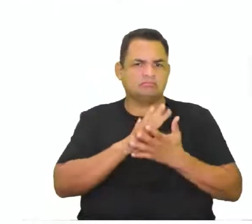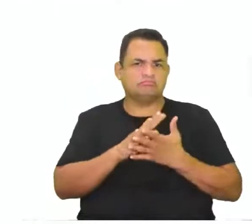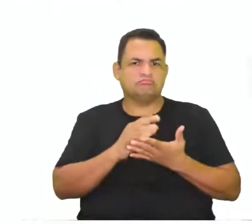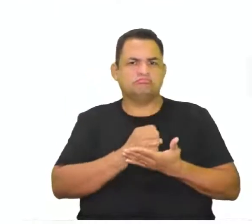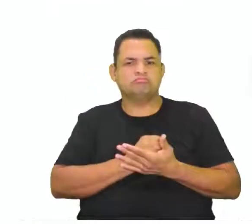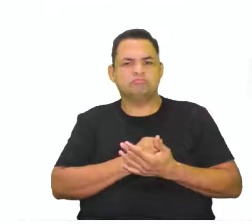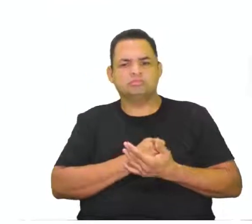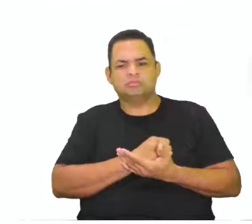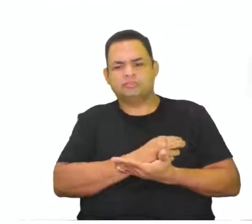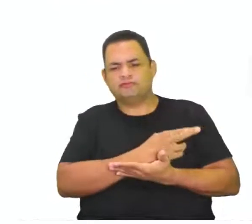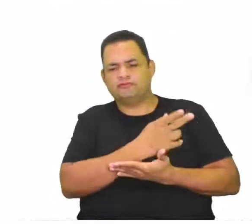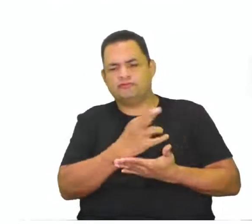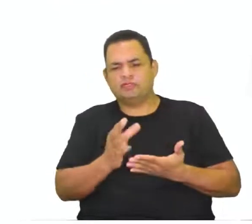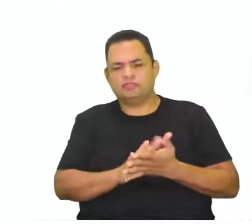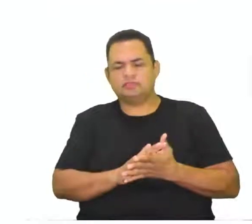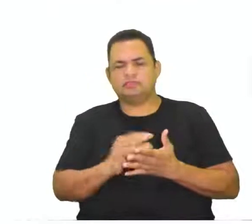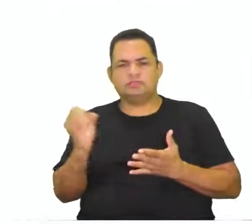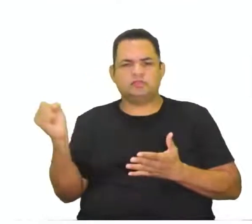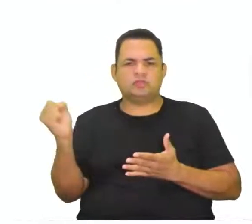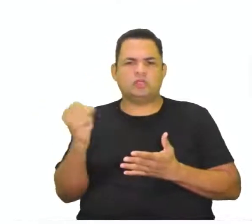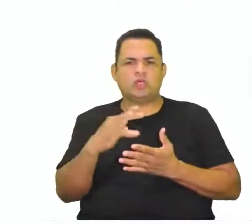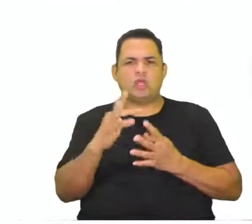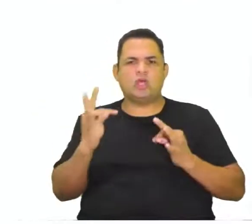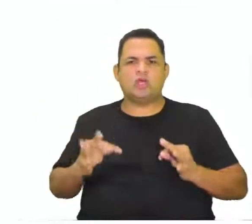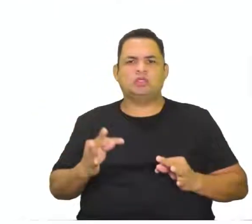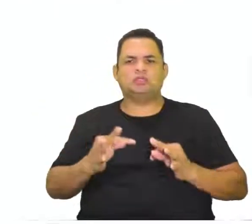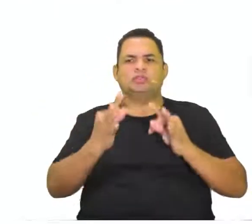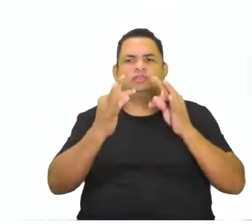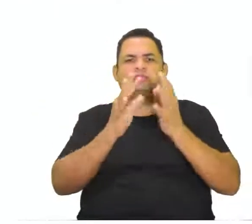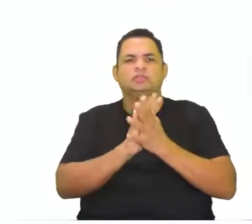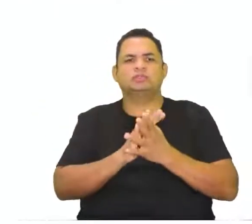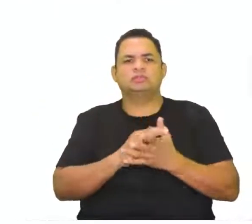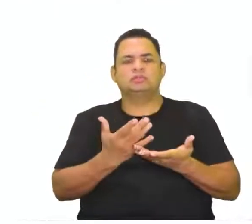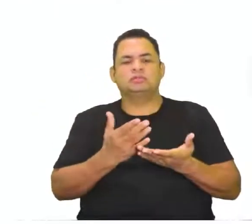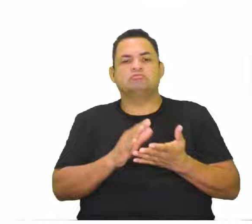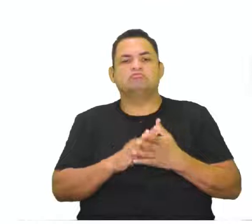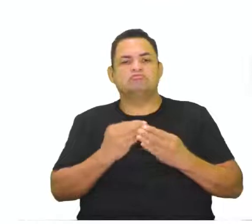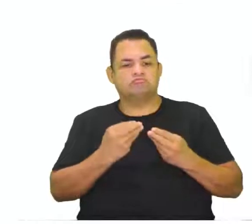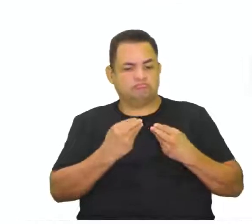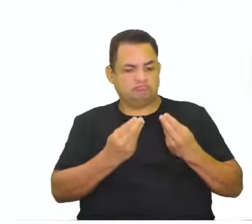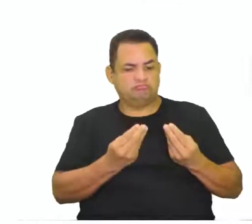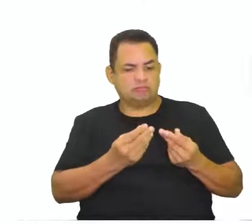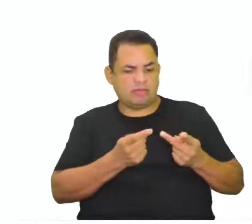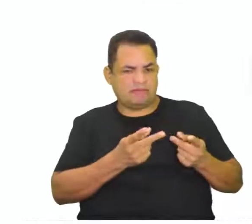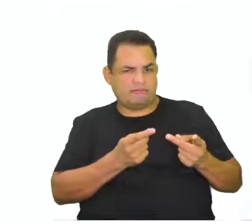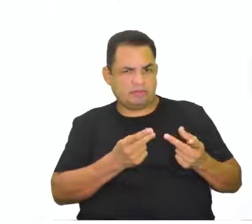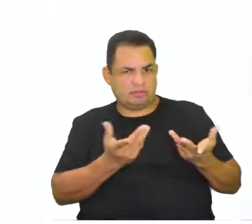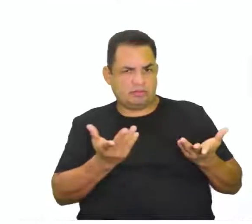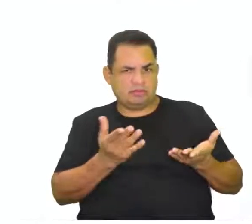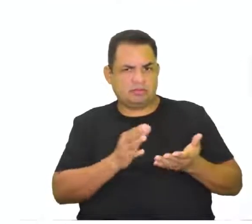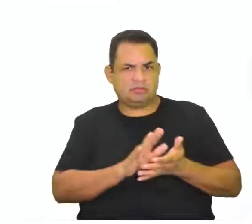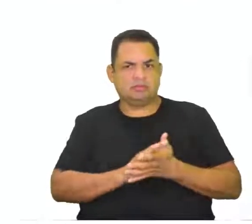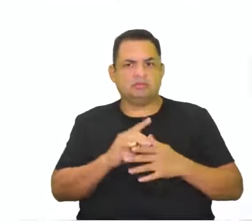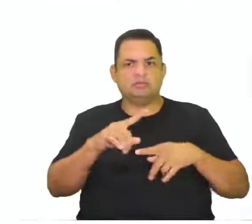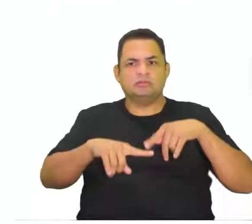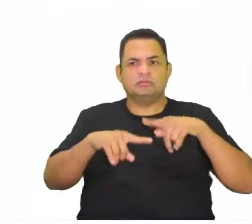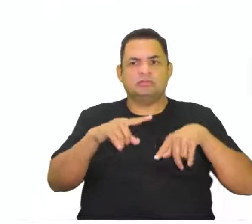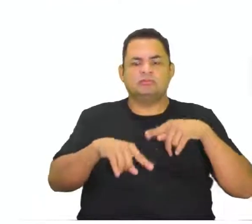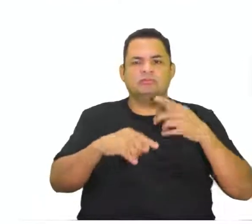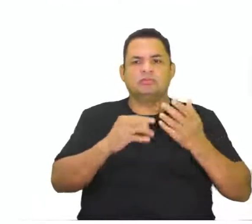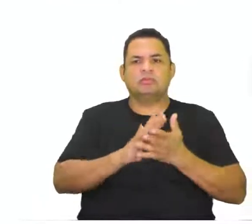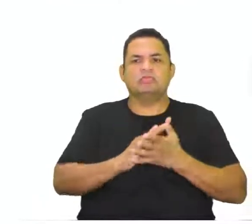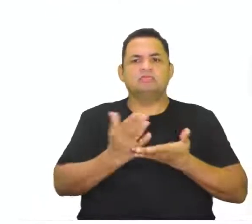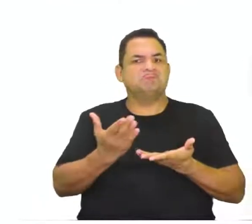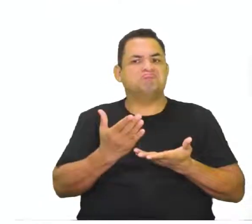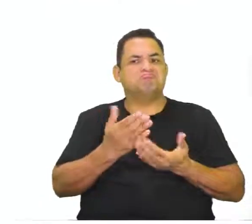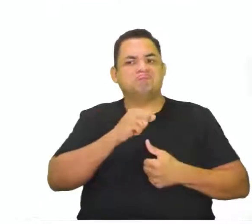de inovações tecnológicas, como eu dei o exemplo dos celulares, que são dispostos no mercado, assim os produtos eles acabam